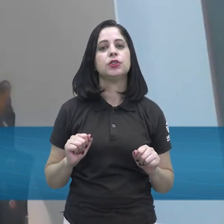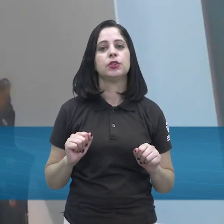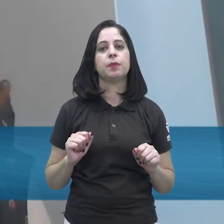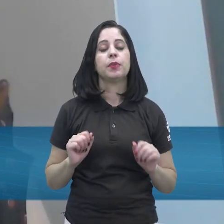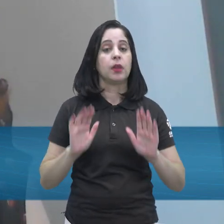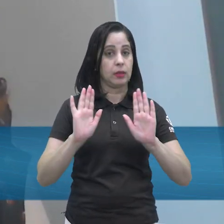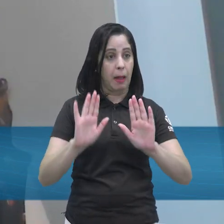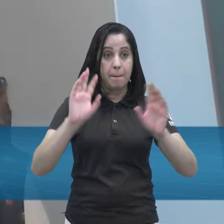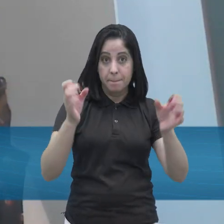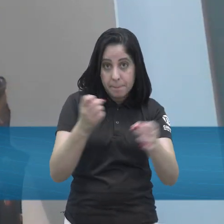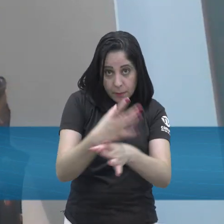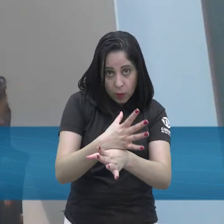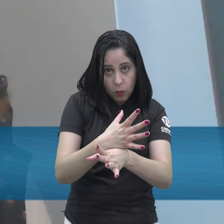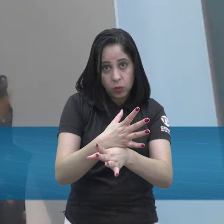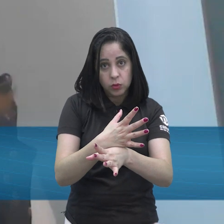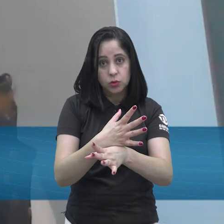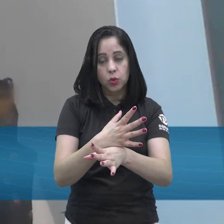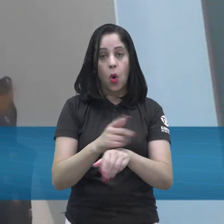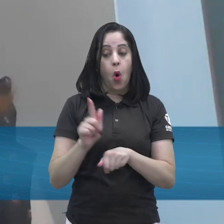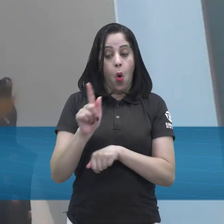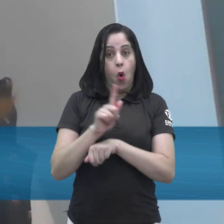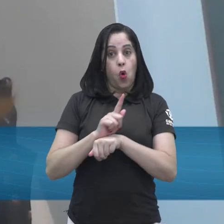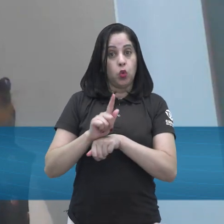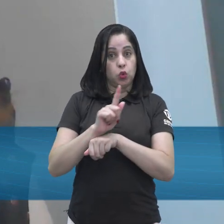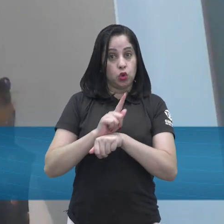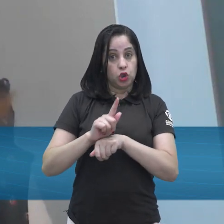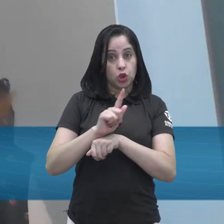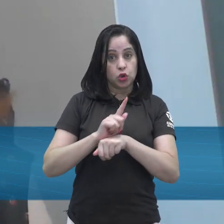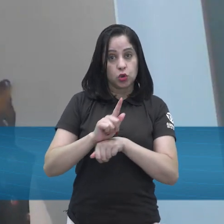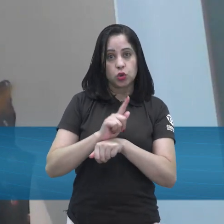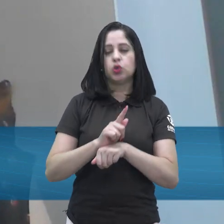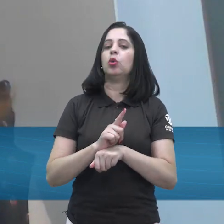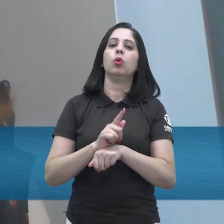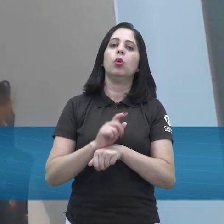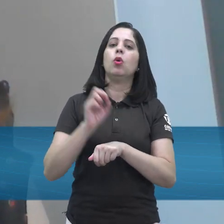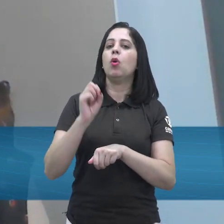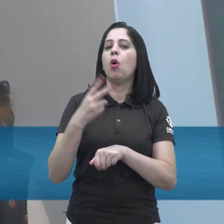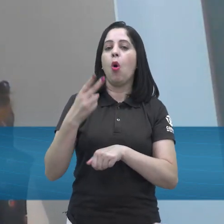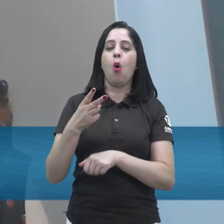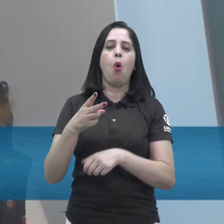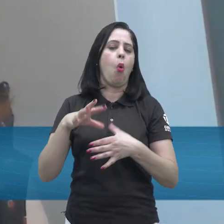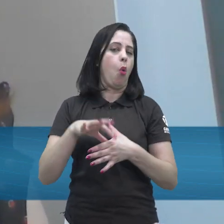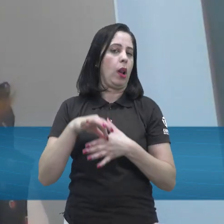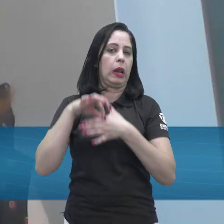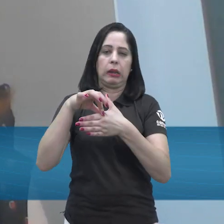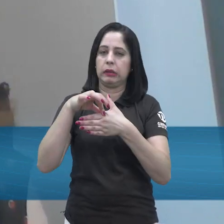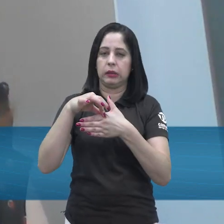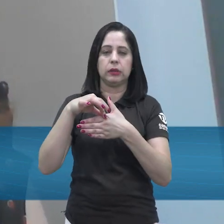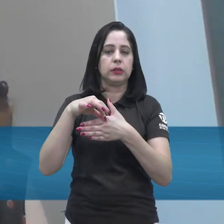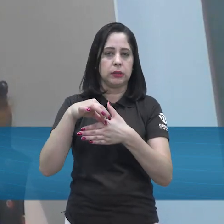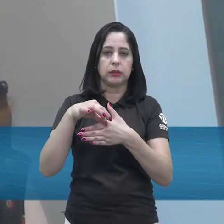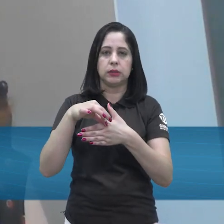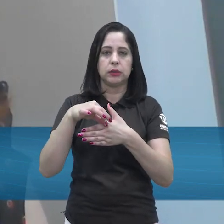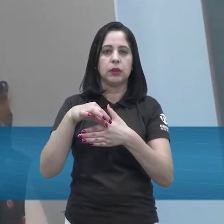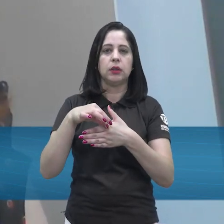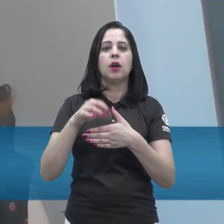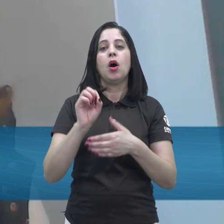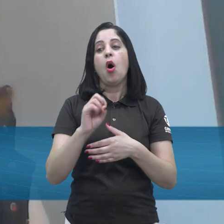resultados. A partir daí, o próprio gestor ou agentes multiplicadores internos ou